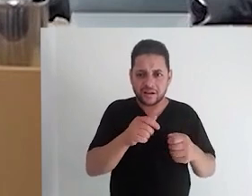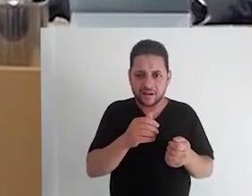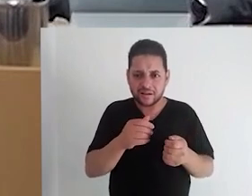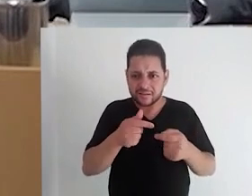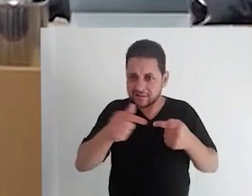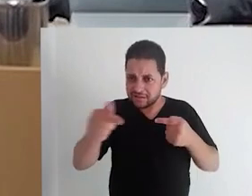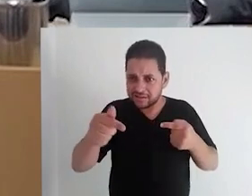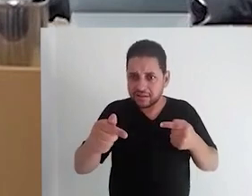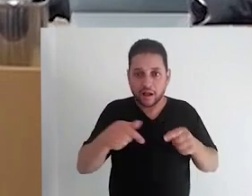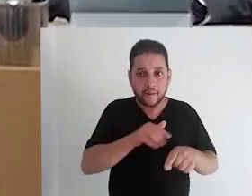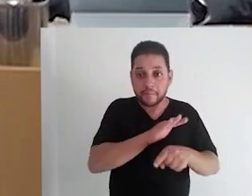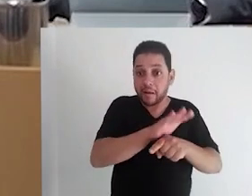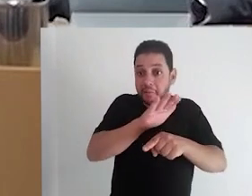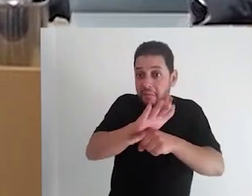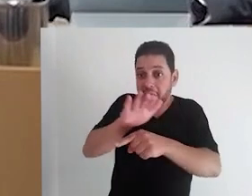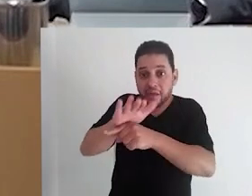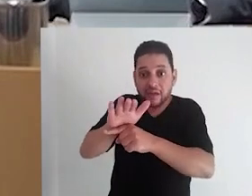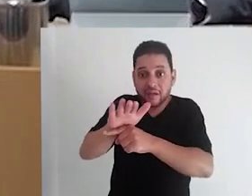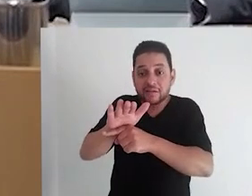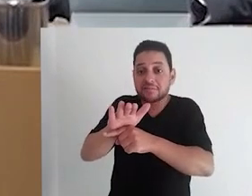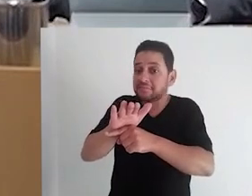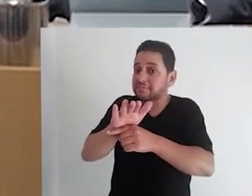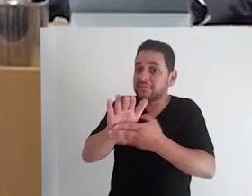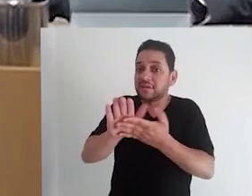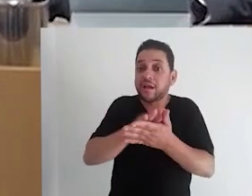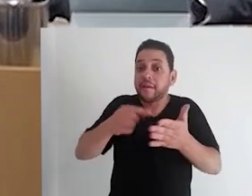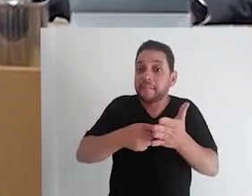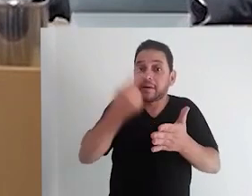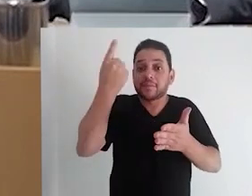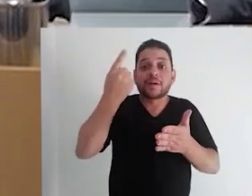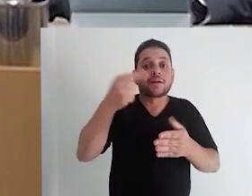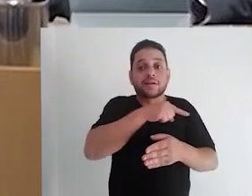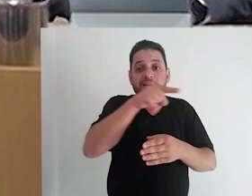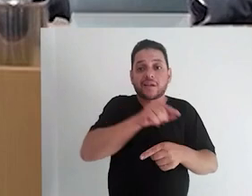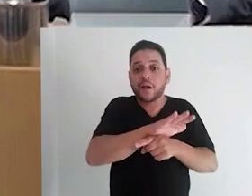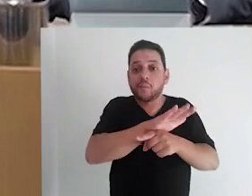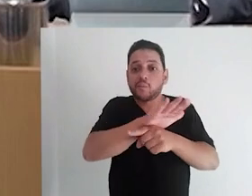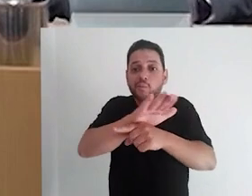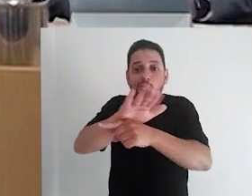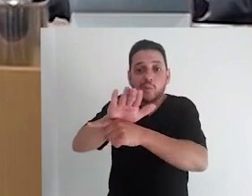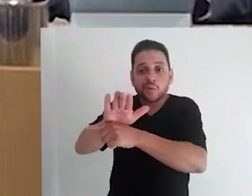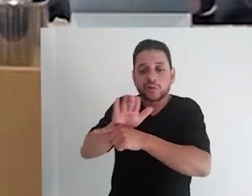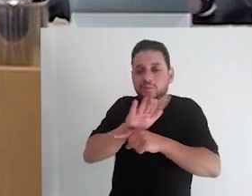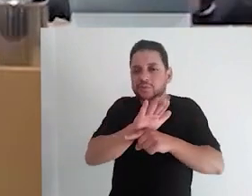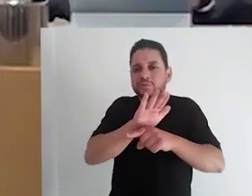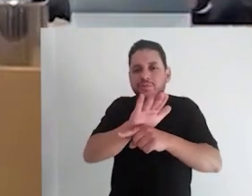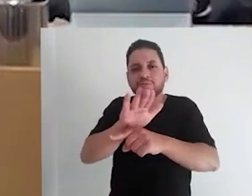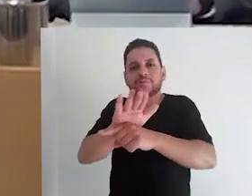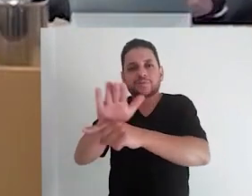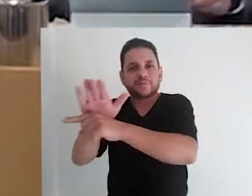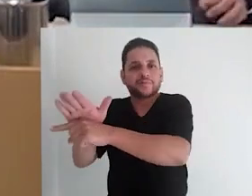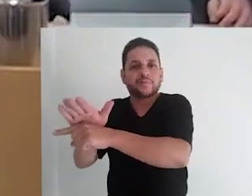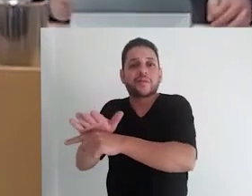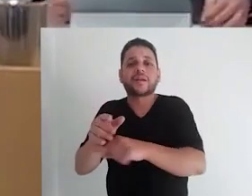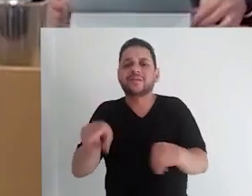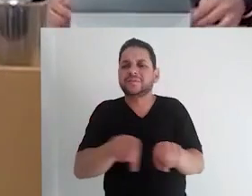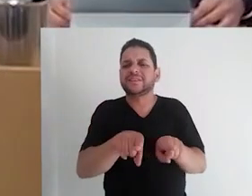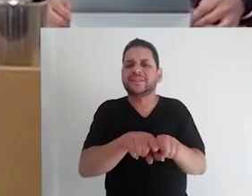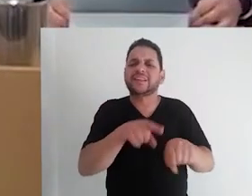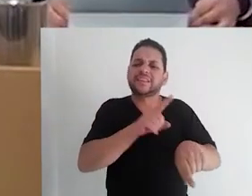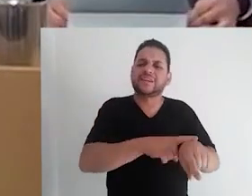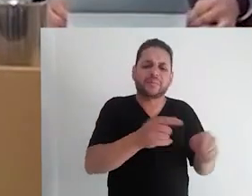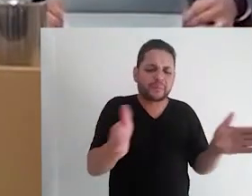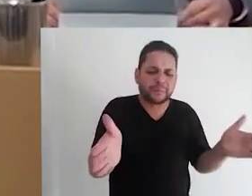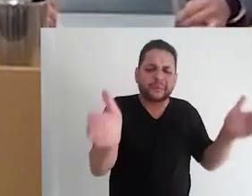a semana, como eu disse, é a primeira, e para tanto nós tivemos um curto espaço de tempo para